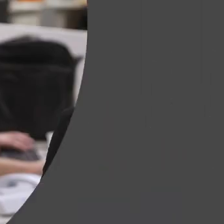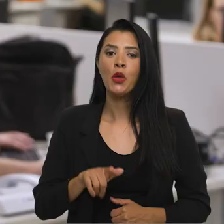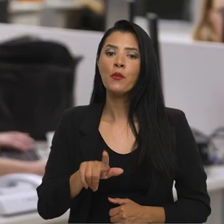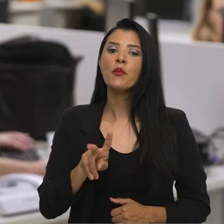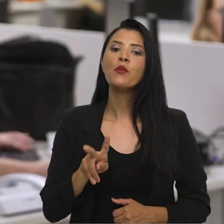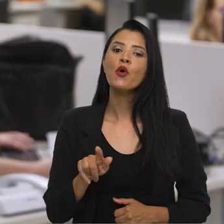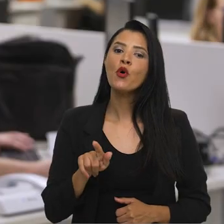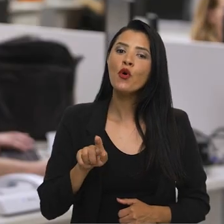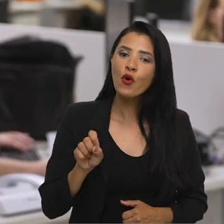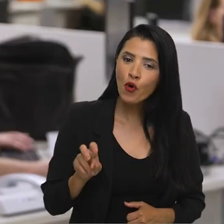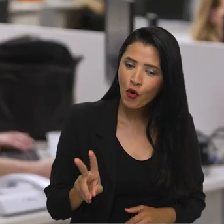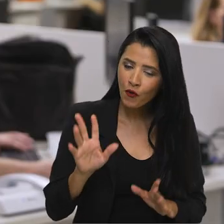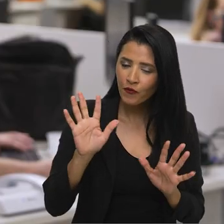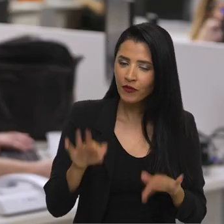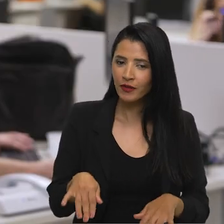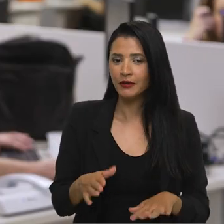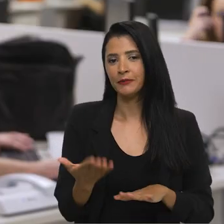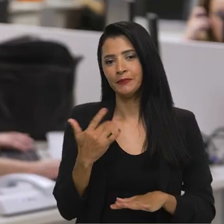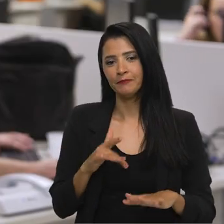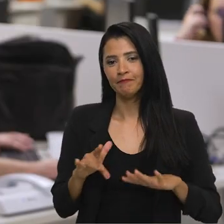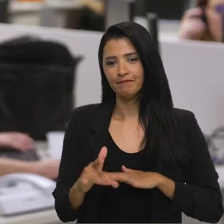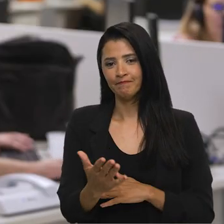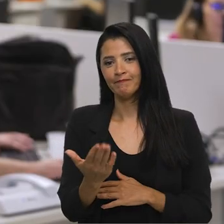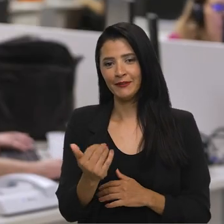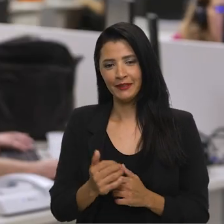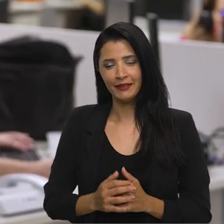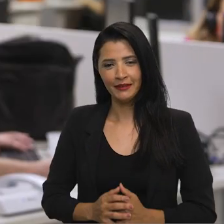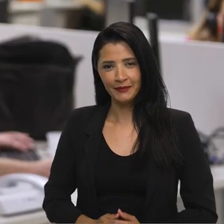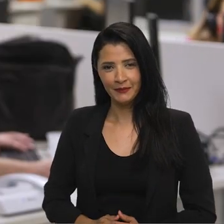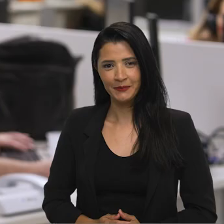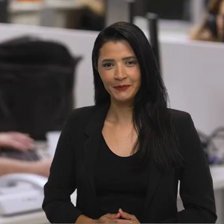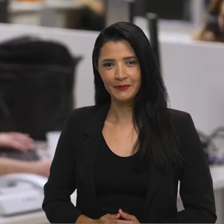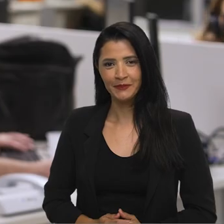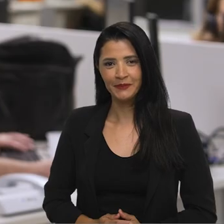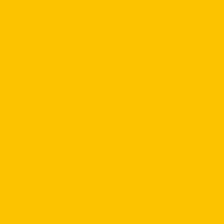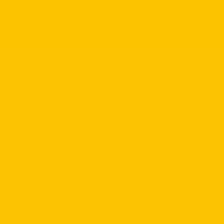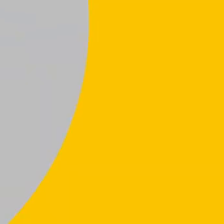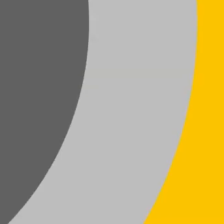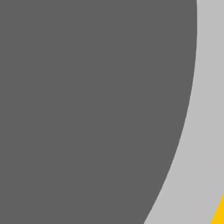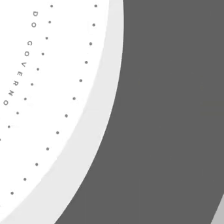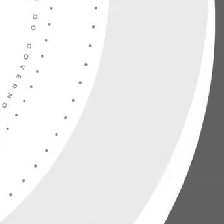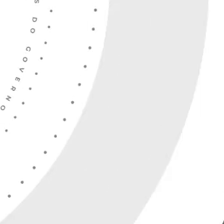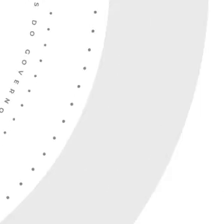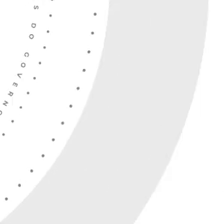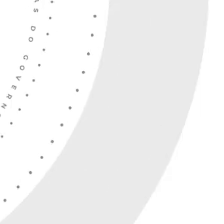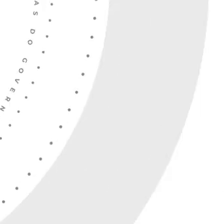E o Ponto Gov de hoje fica por aqui. Sigam com a gente nas redes sociais.